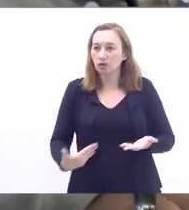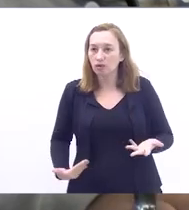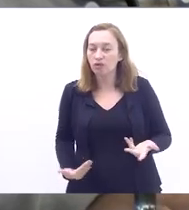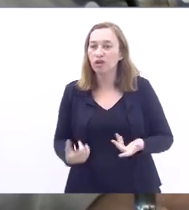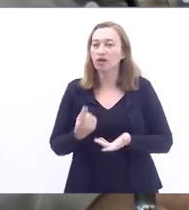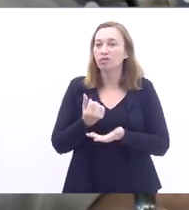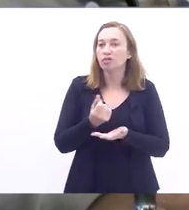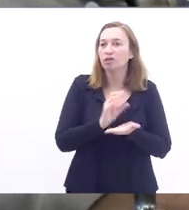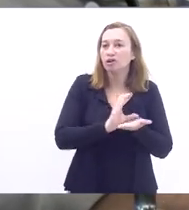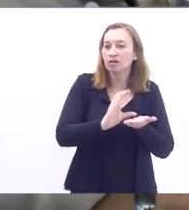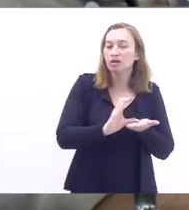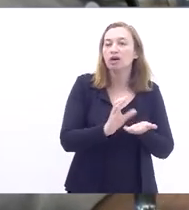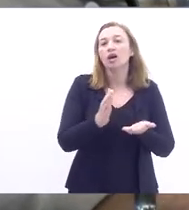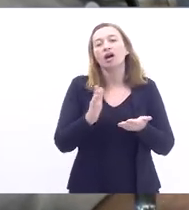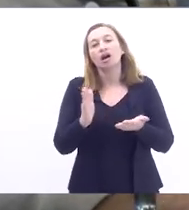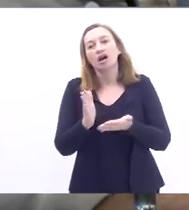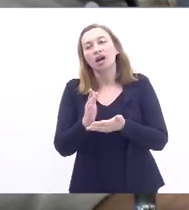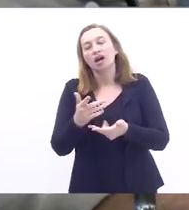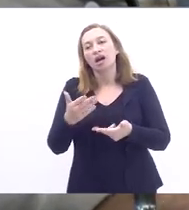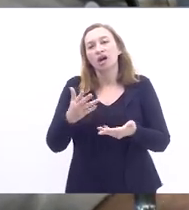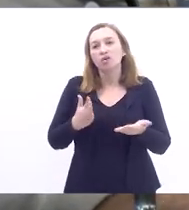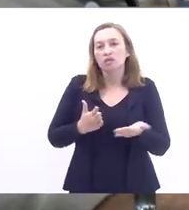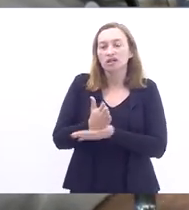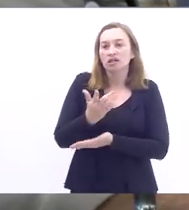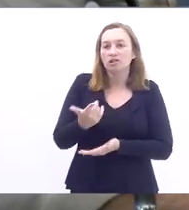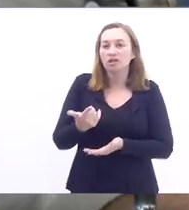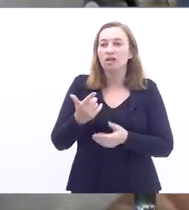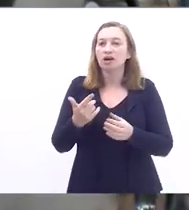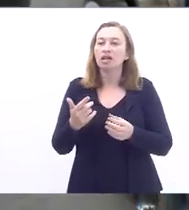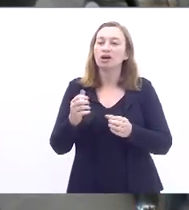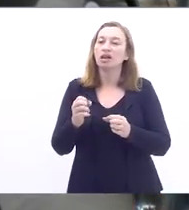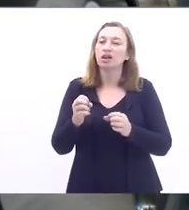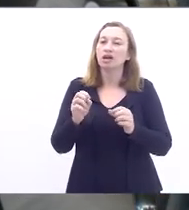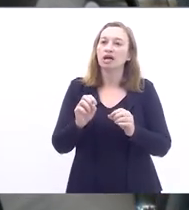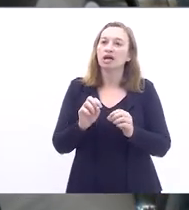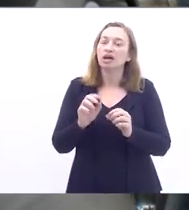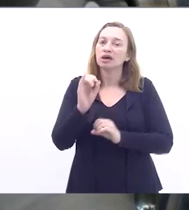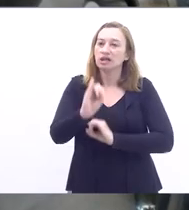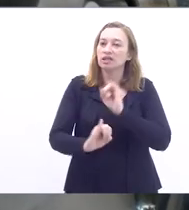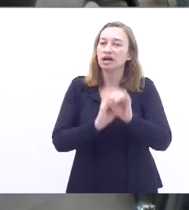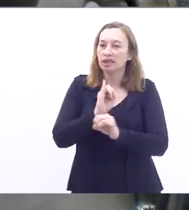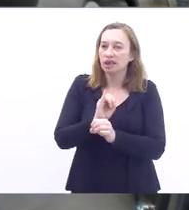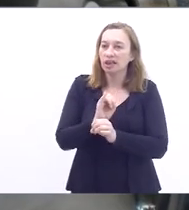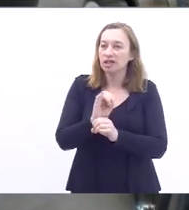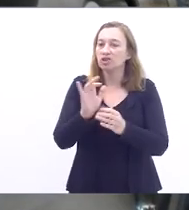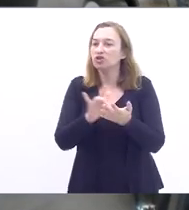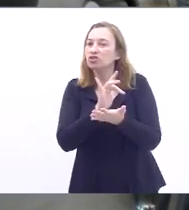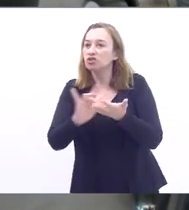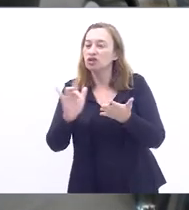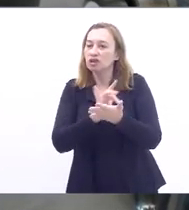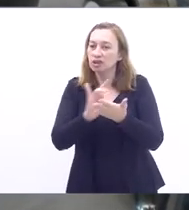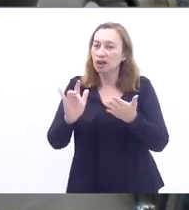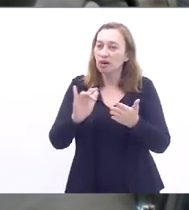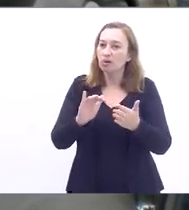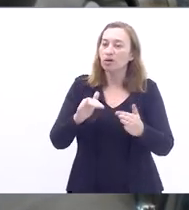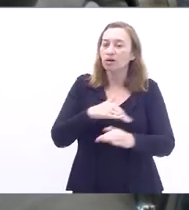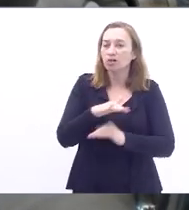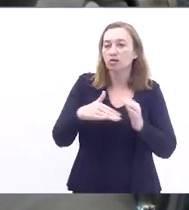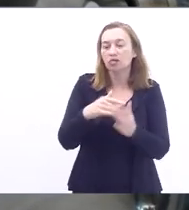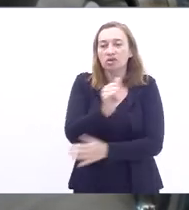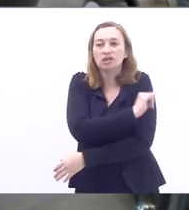Universidade né a gente conseguiu aprovar a inclusão digital para os estudantes não a boa articulação com a Reitoria que os professores com